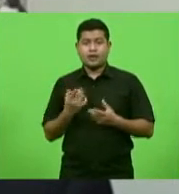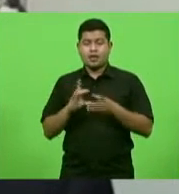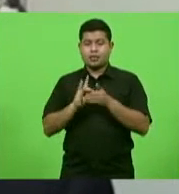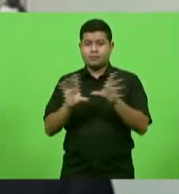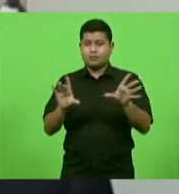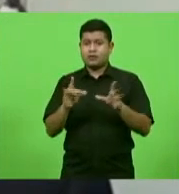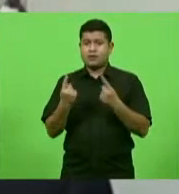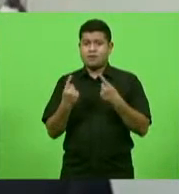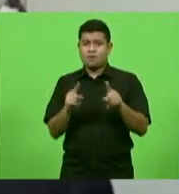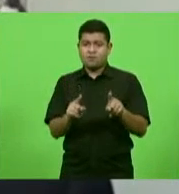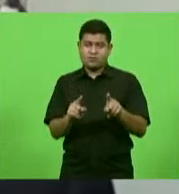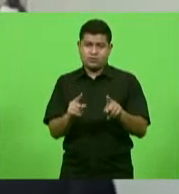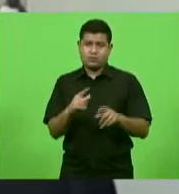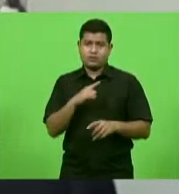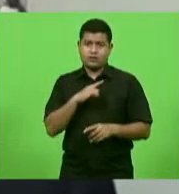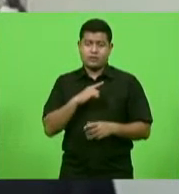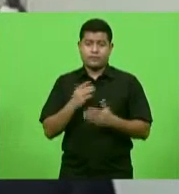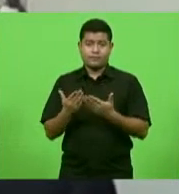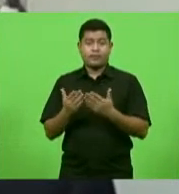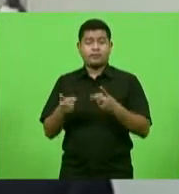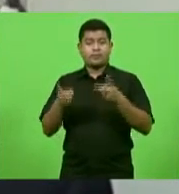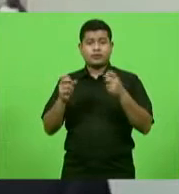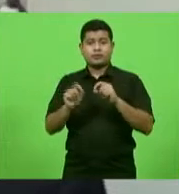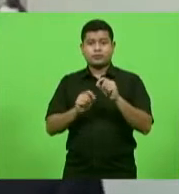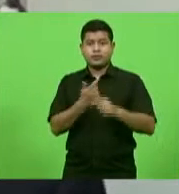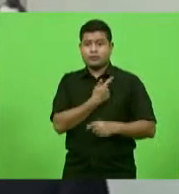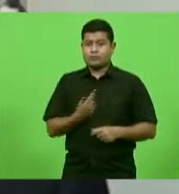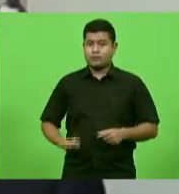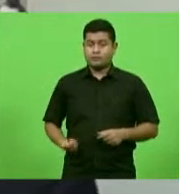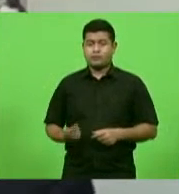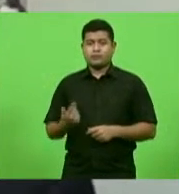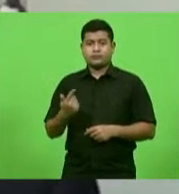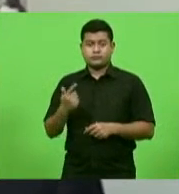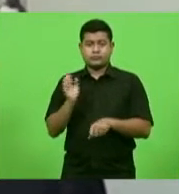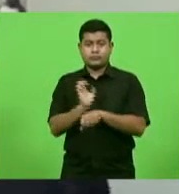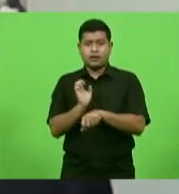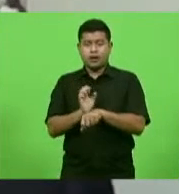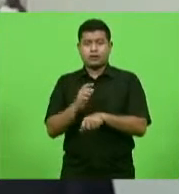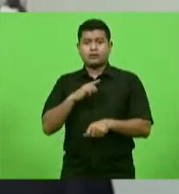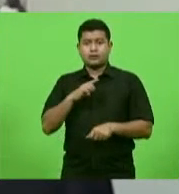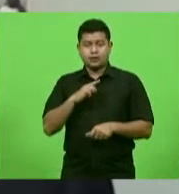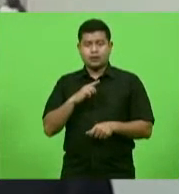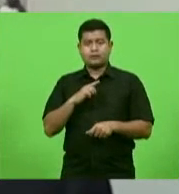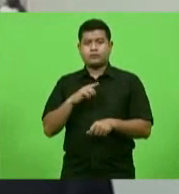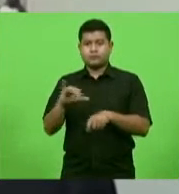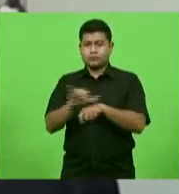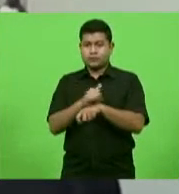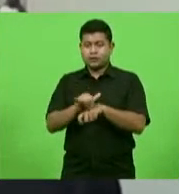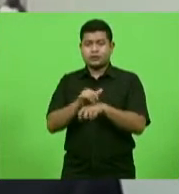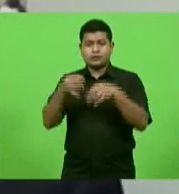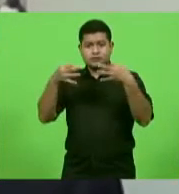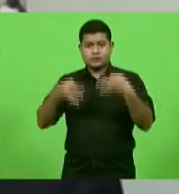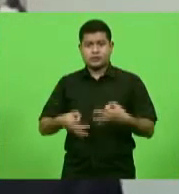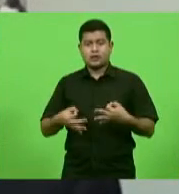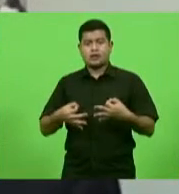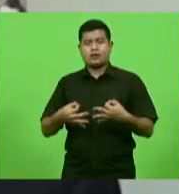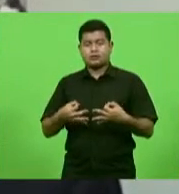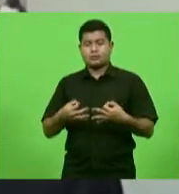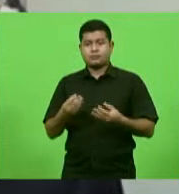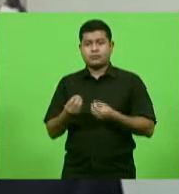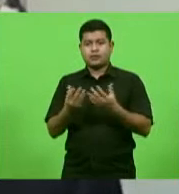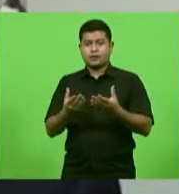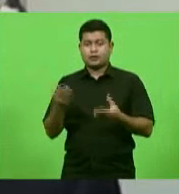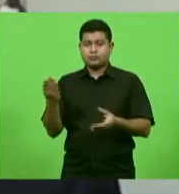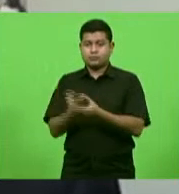antidemocráticos. Deve-se observar que o governo do Estado adotou as medidas necessárias à eventual necessidade de